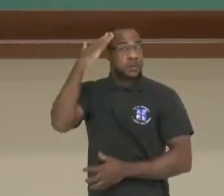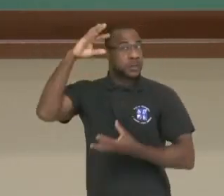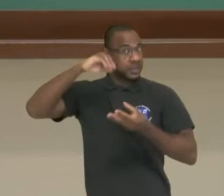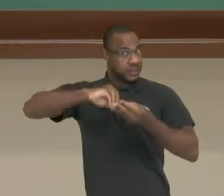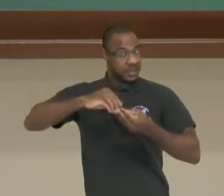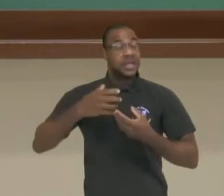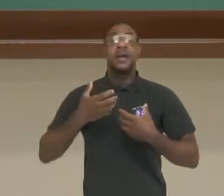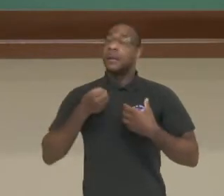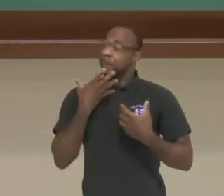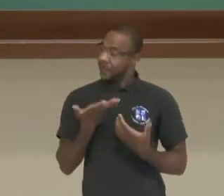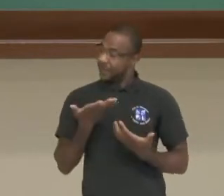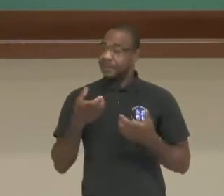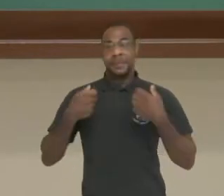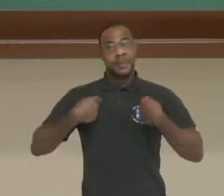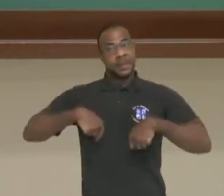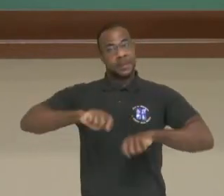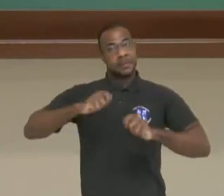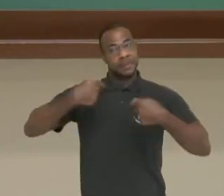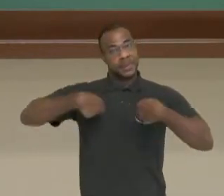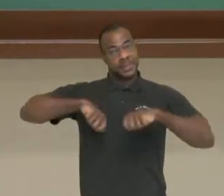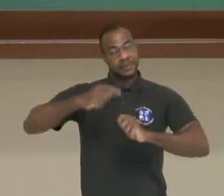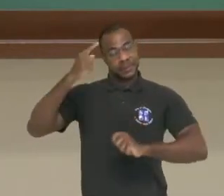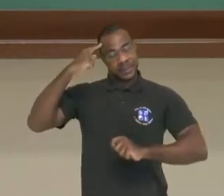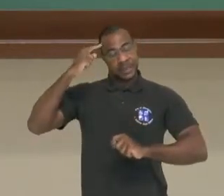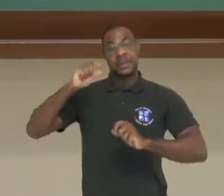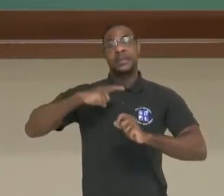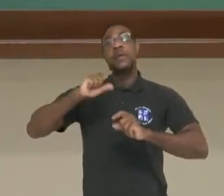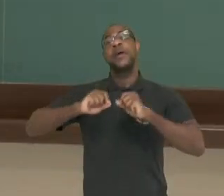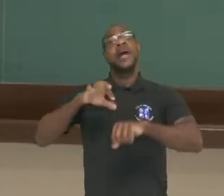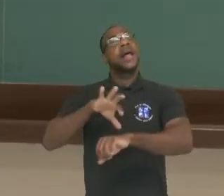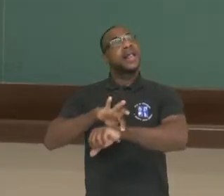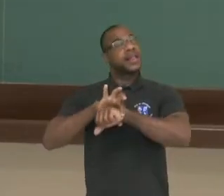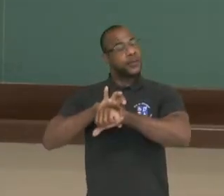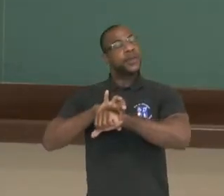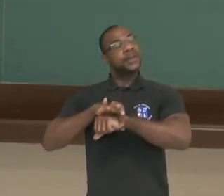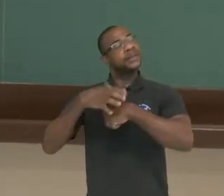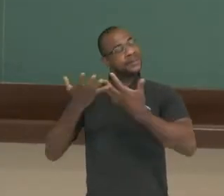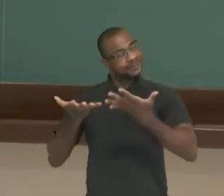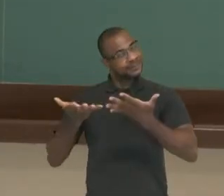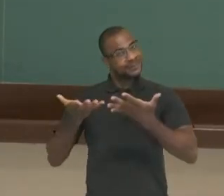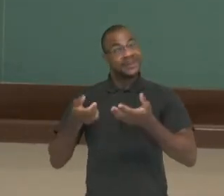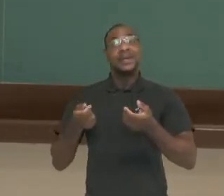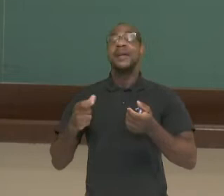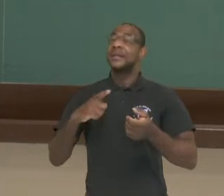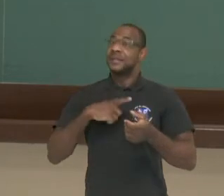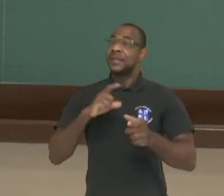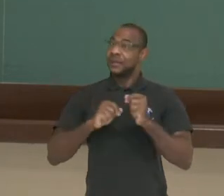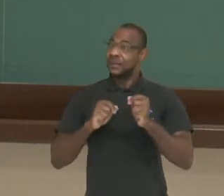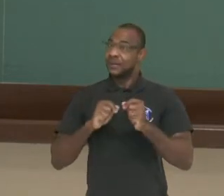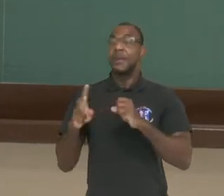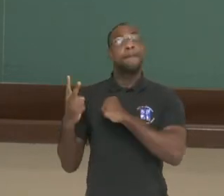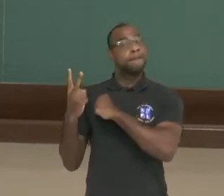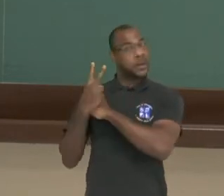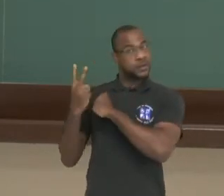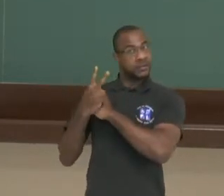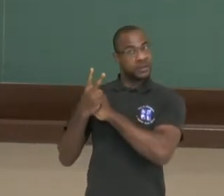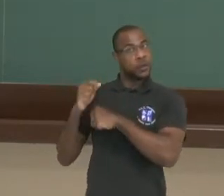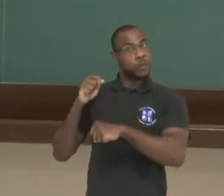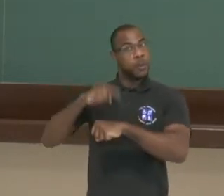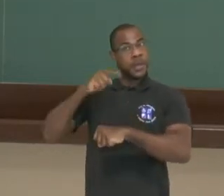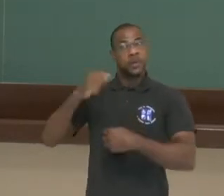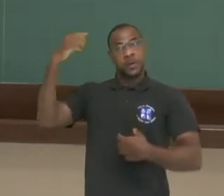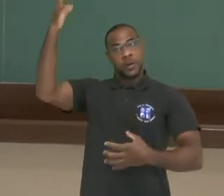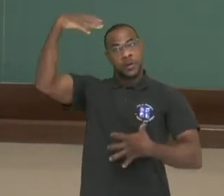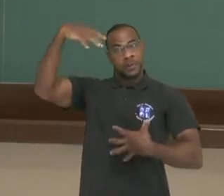gente também tenha a segurança e também para que a gente obtenha proteção na hora do banho, né?